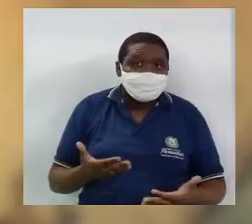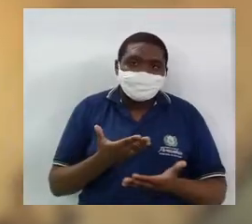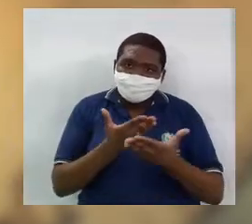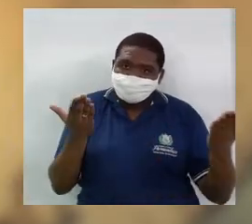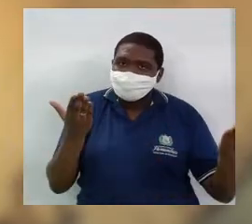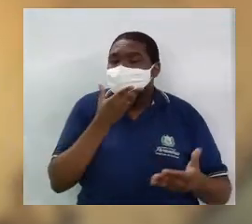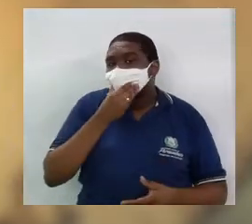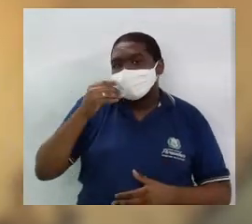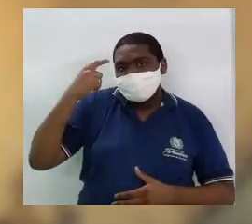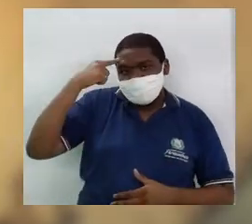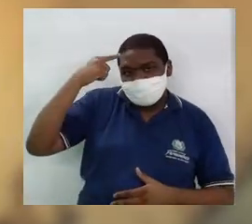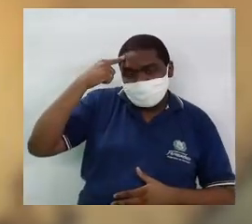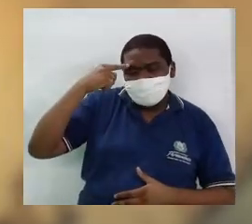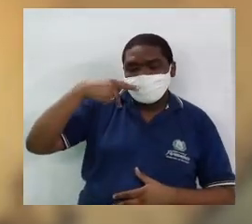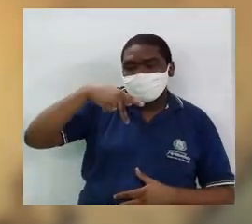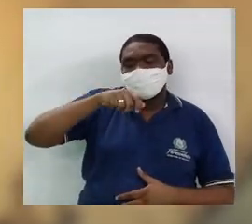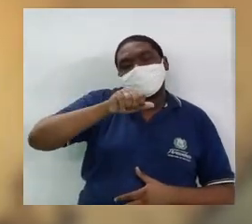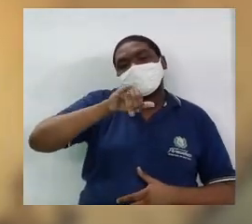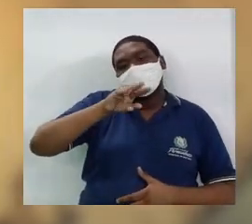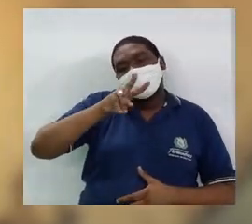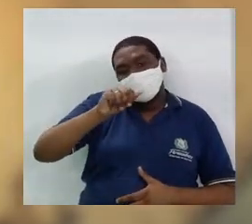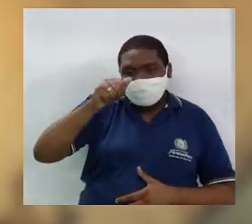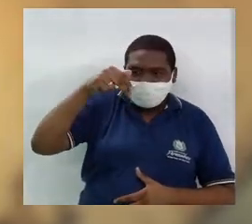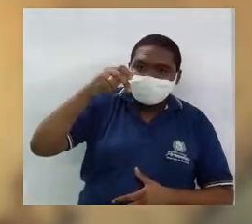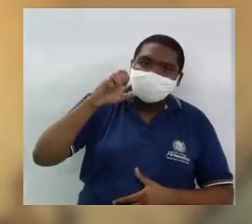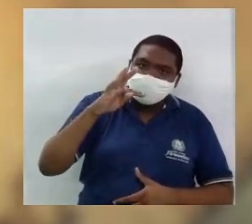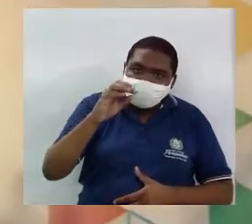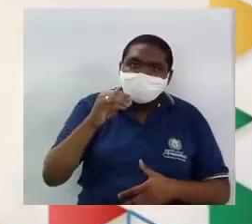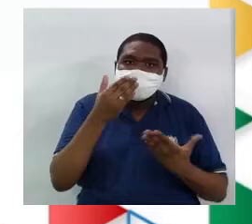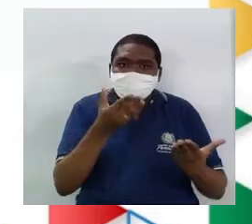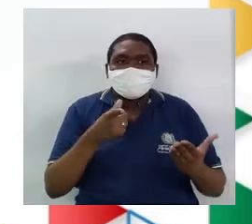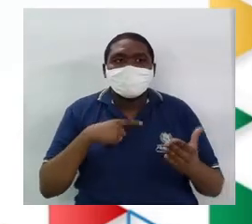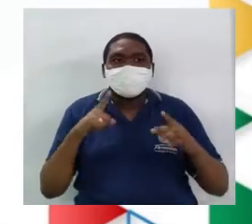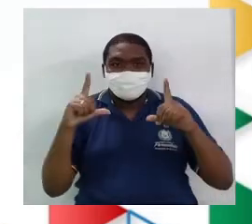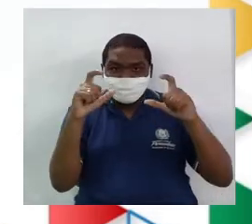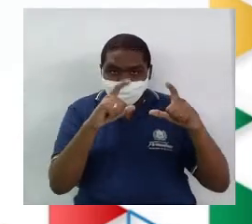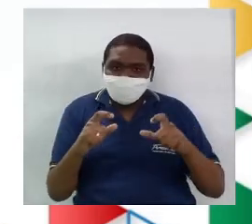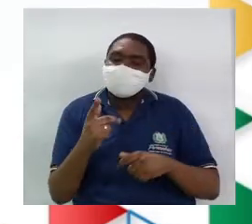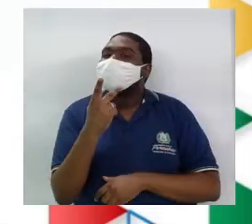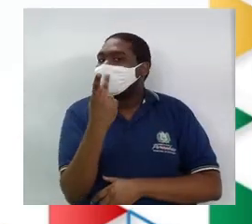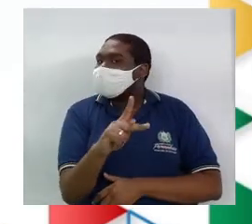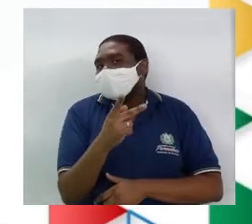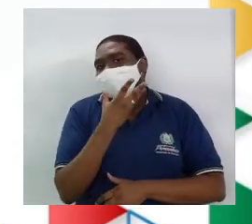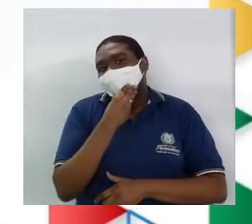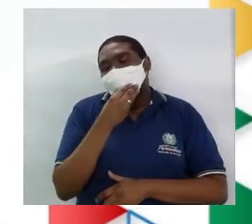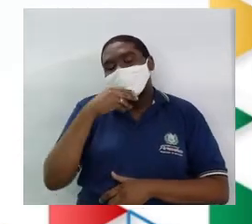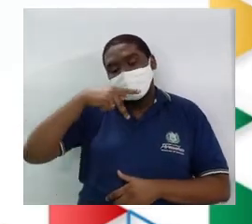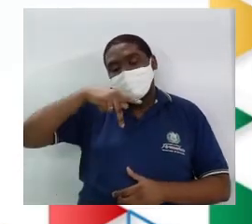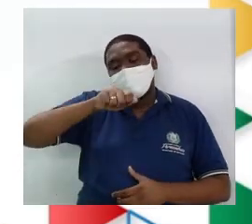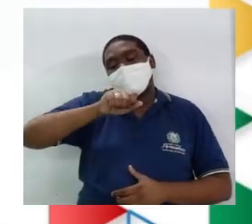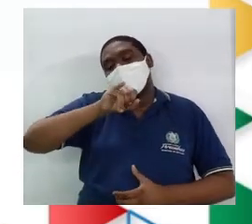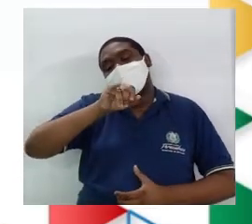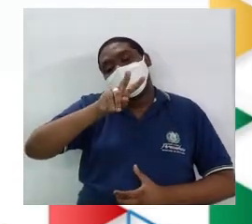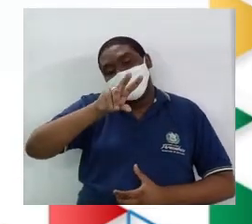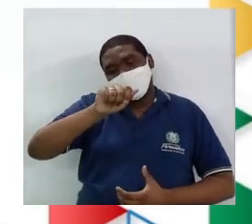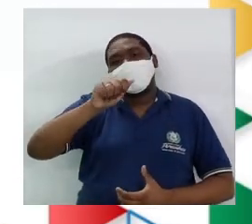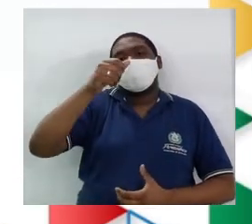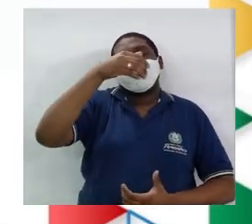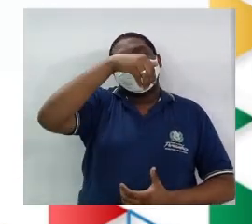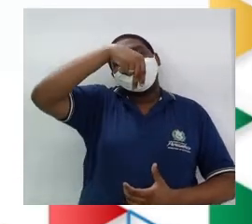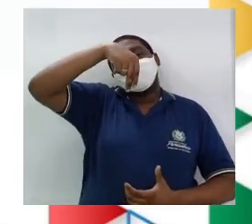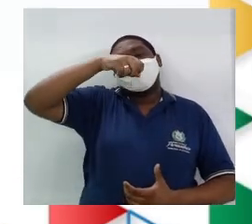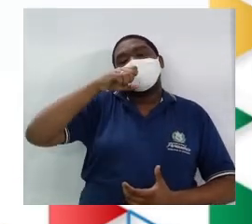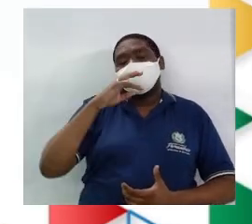Neto. Aqui trago para vocês uma fotografia de Paiva Neto. Olhem aí, certo? Presidente